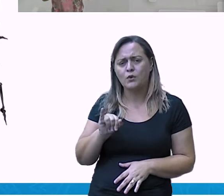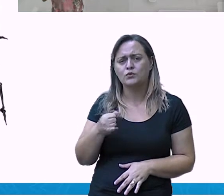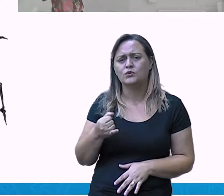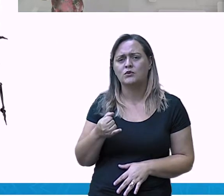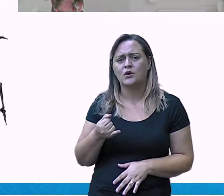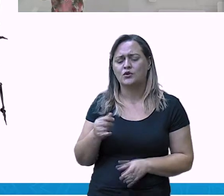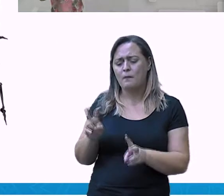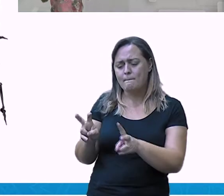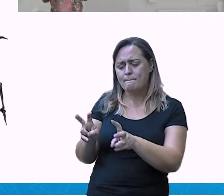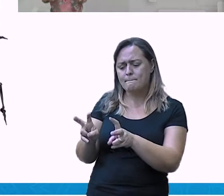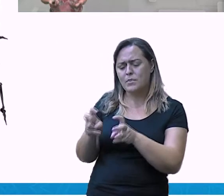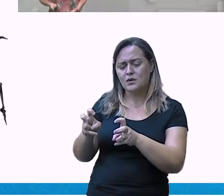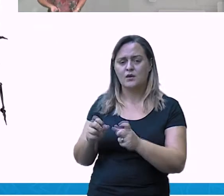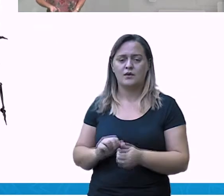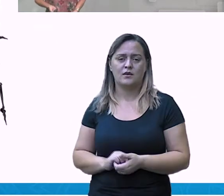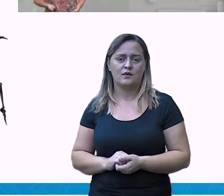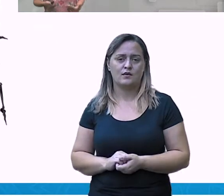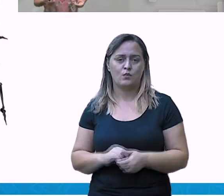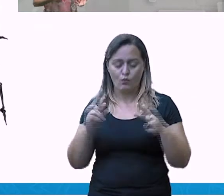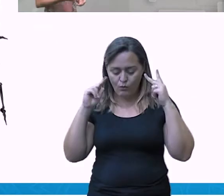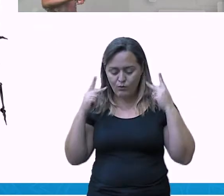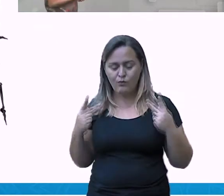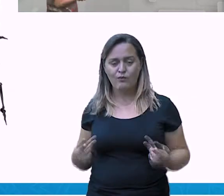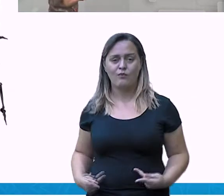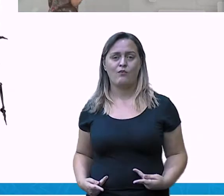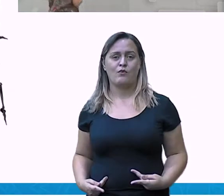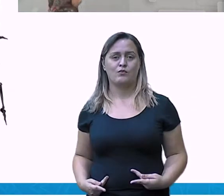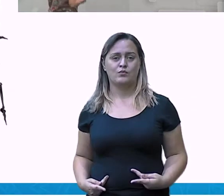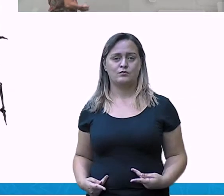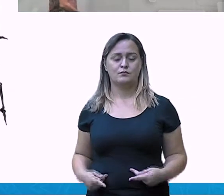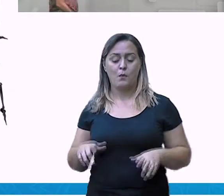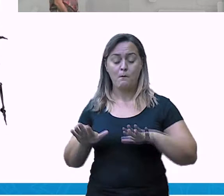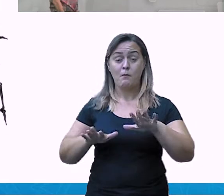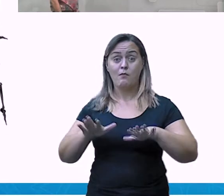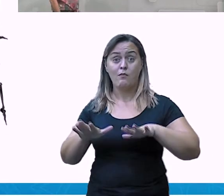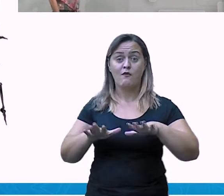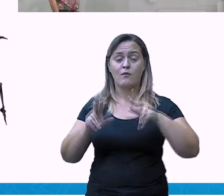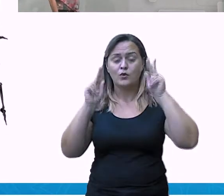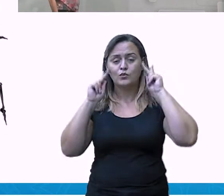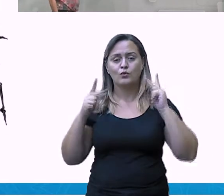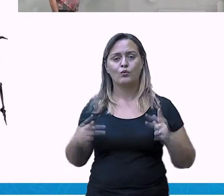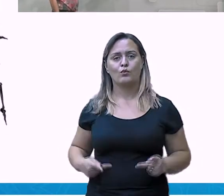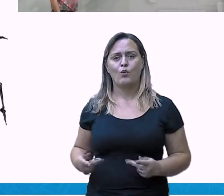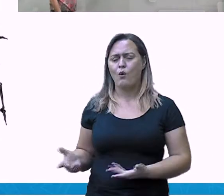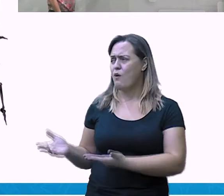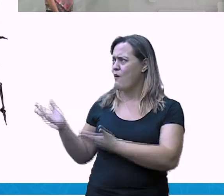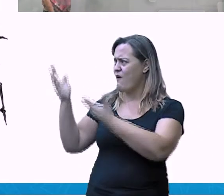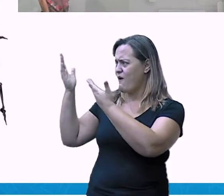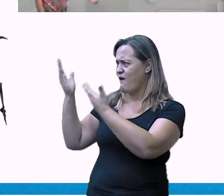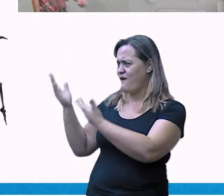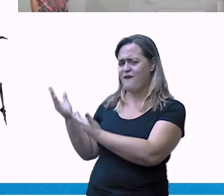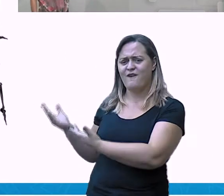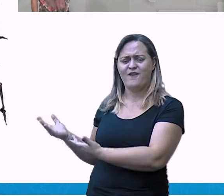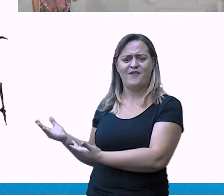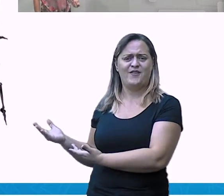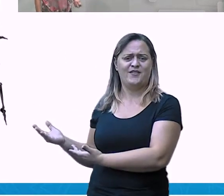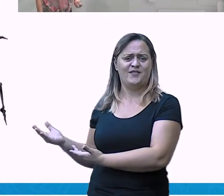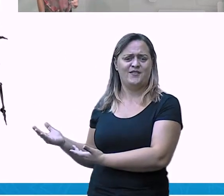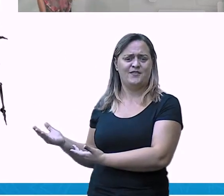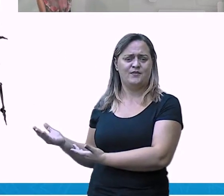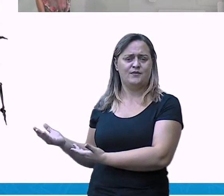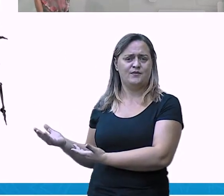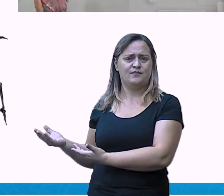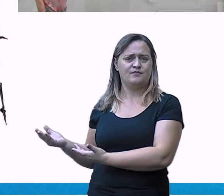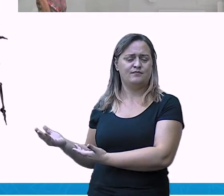leitura do nosso corpo, dos movimentos. Olha o pessoal da